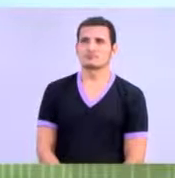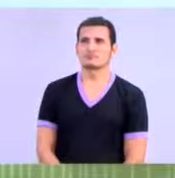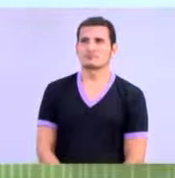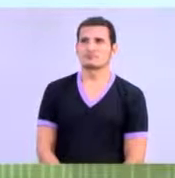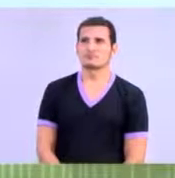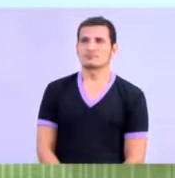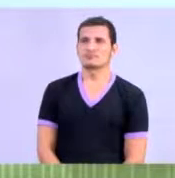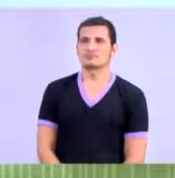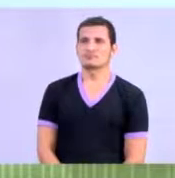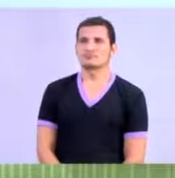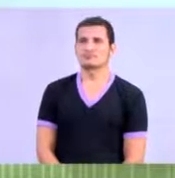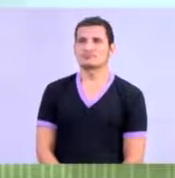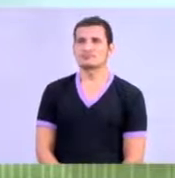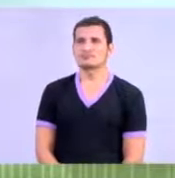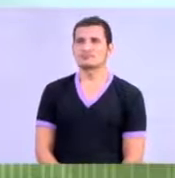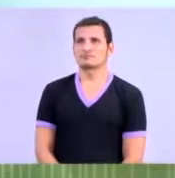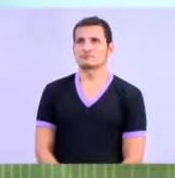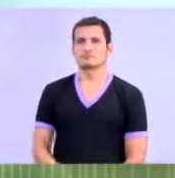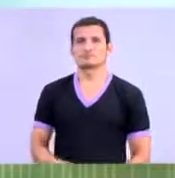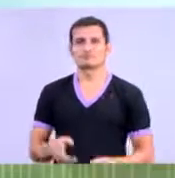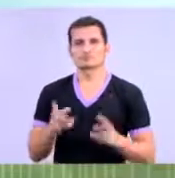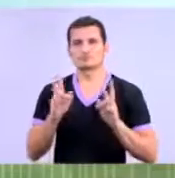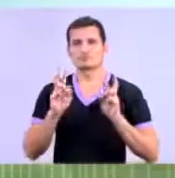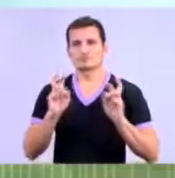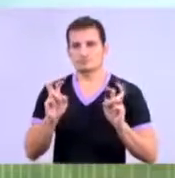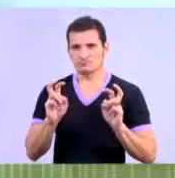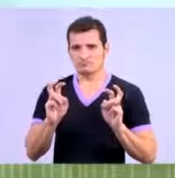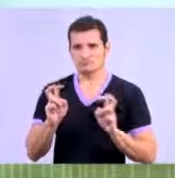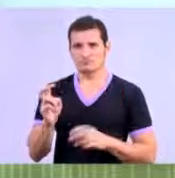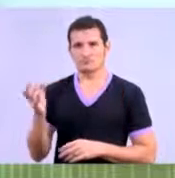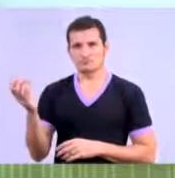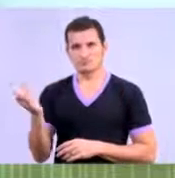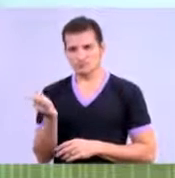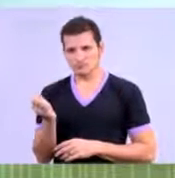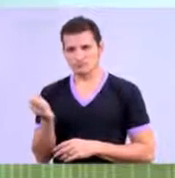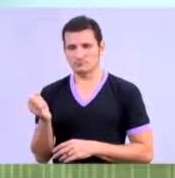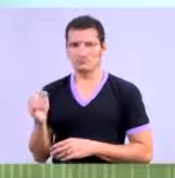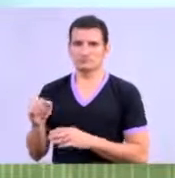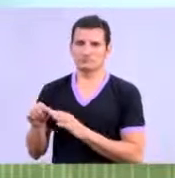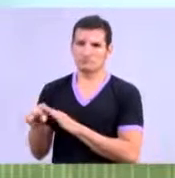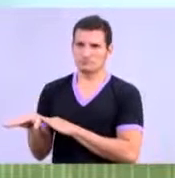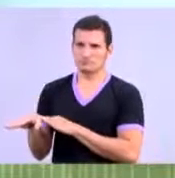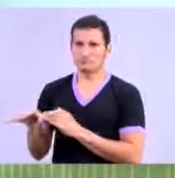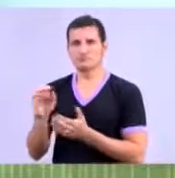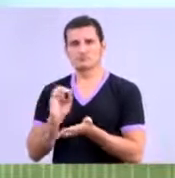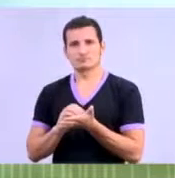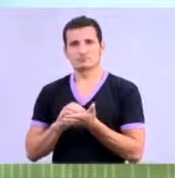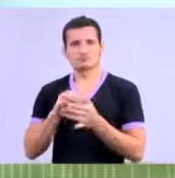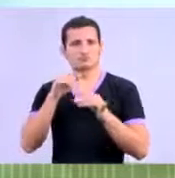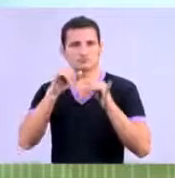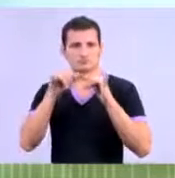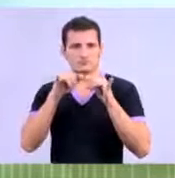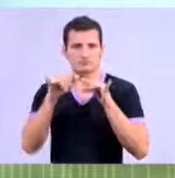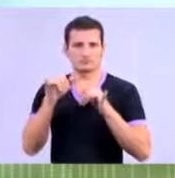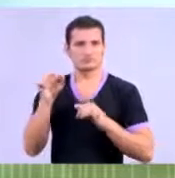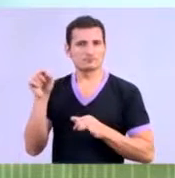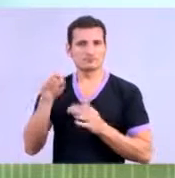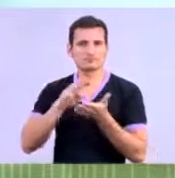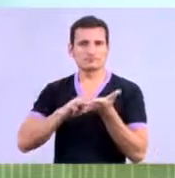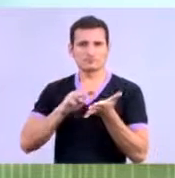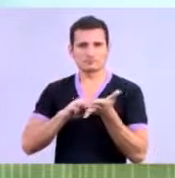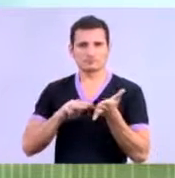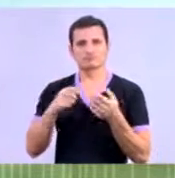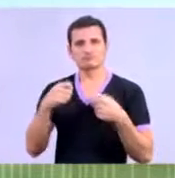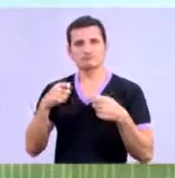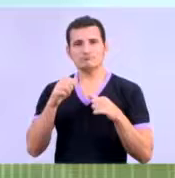Pessoal, perceba que para efetuar o saque e o depósito, está faltando informação aqui nos meus métodos. Ele está precisando de